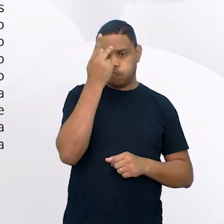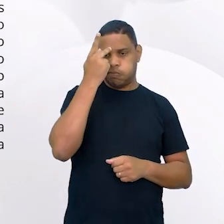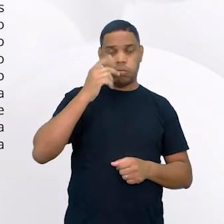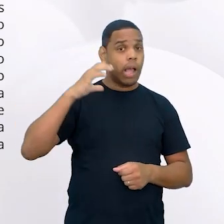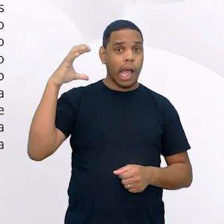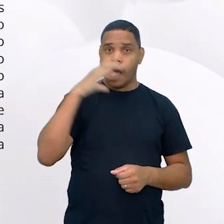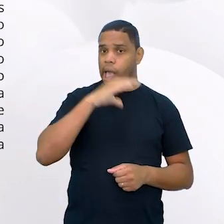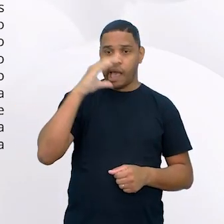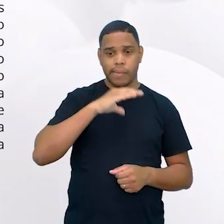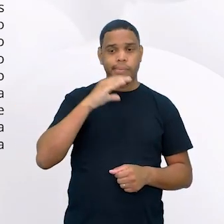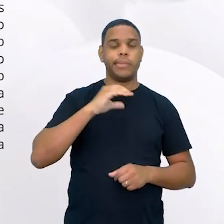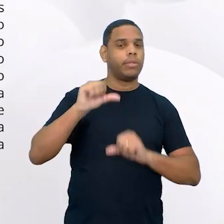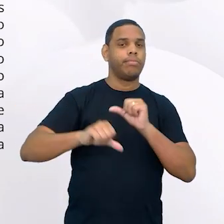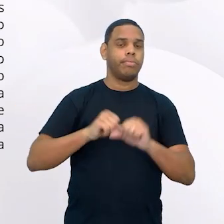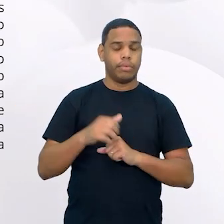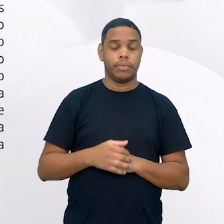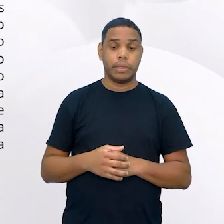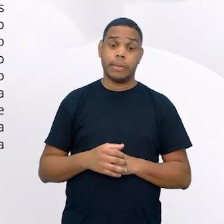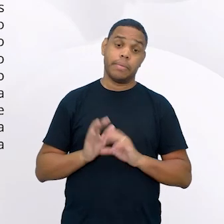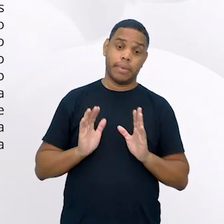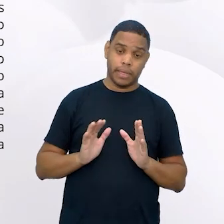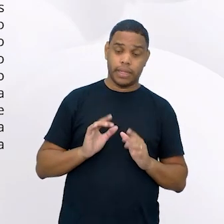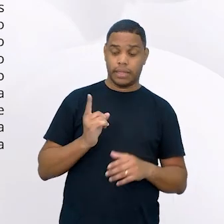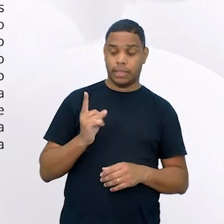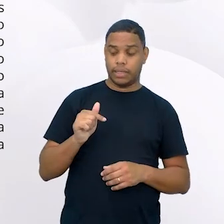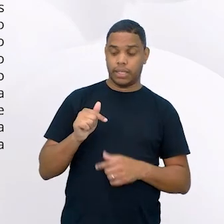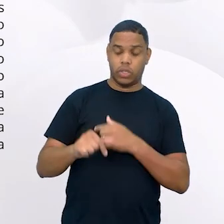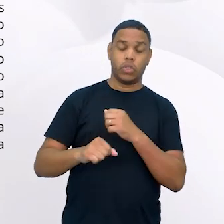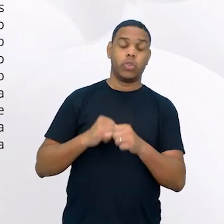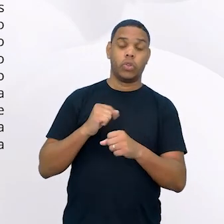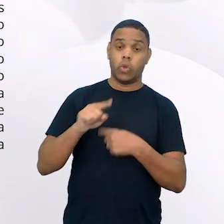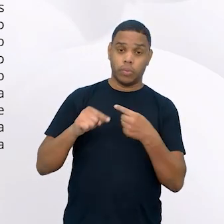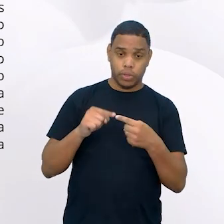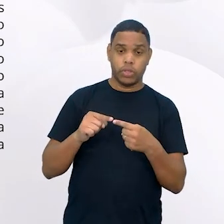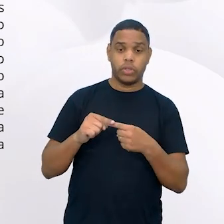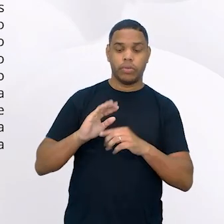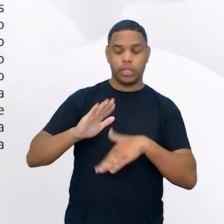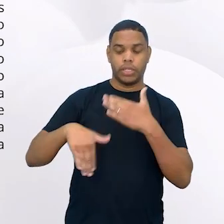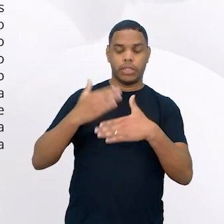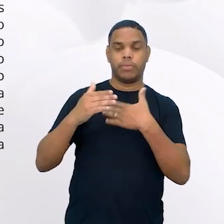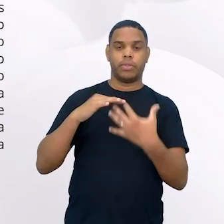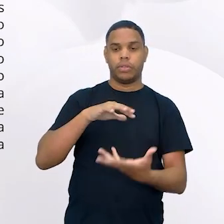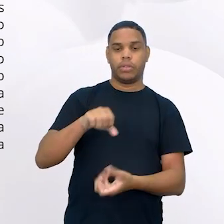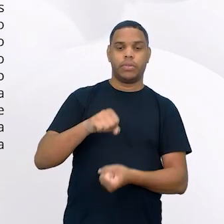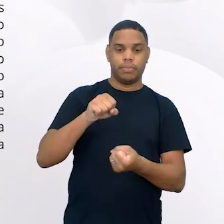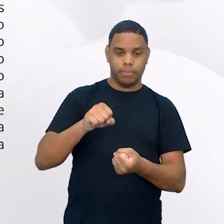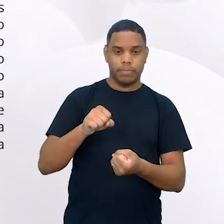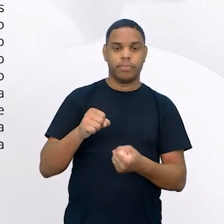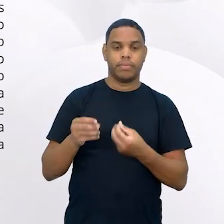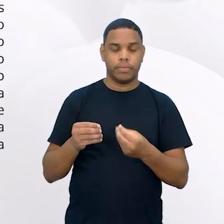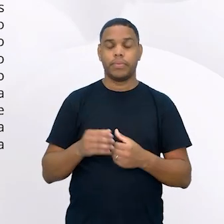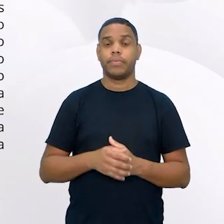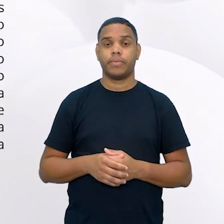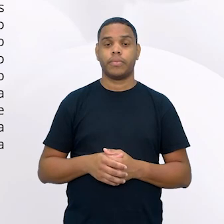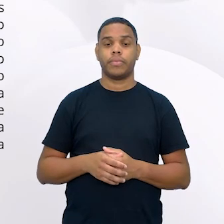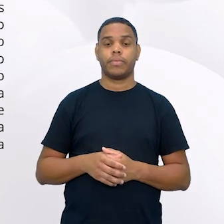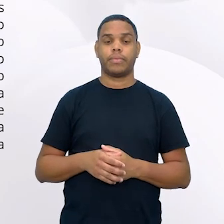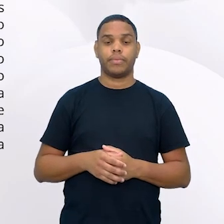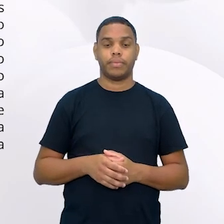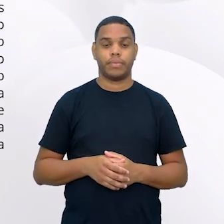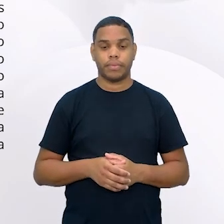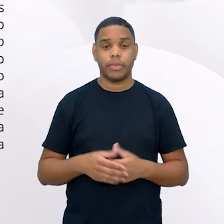forma de viver, mas os 17 Objetivos do Desenvolvimento Sustentável, eles passam por coisas como